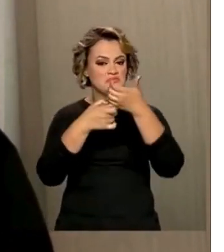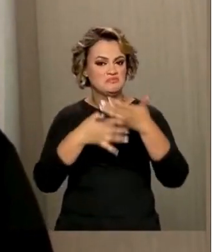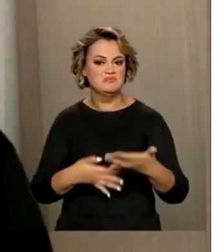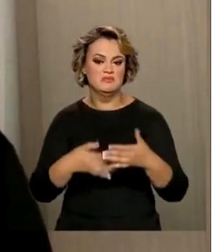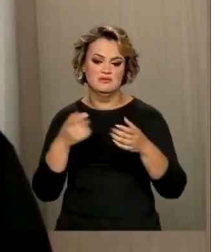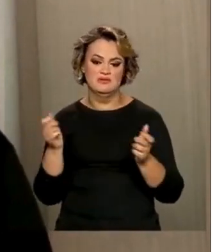educação. Então, vamos lá, vamos lá. Olá,